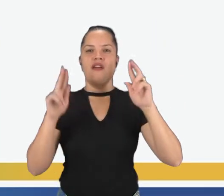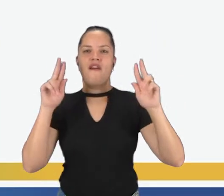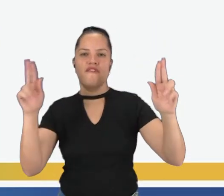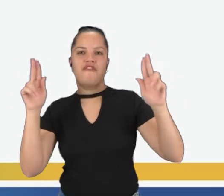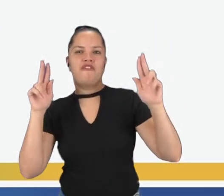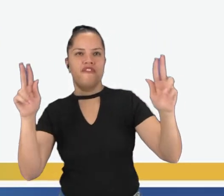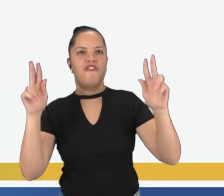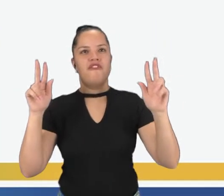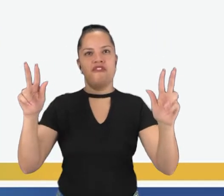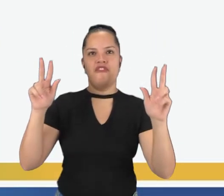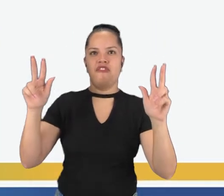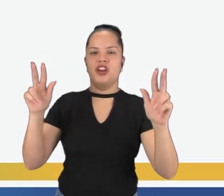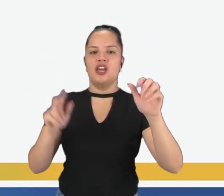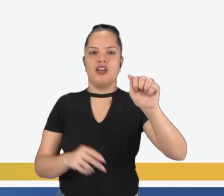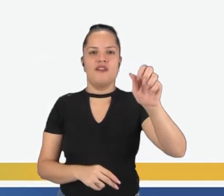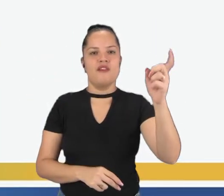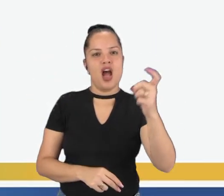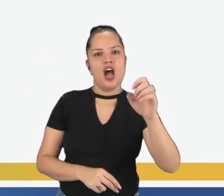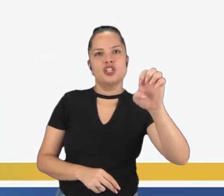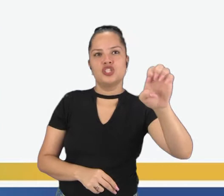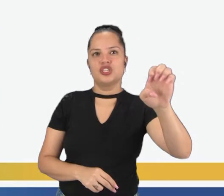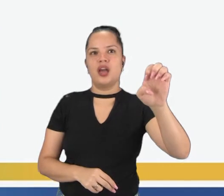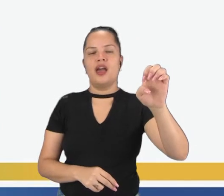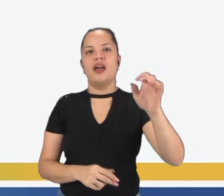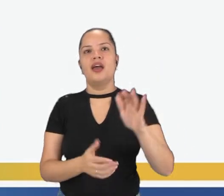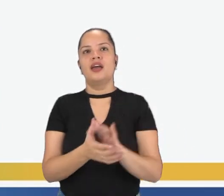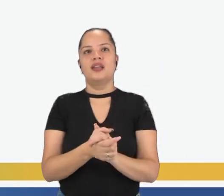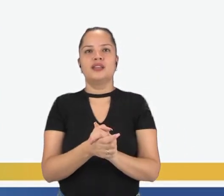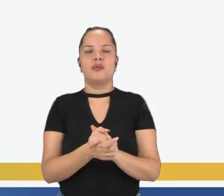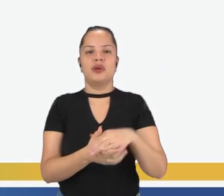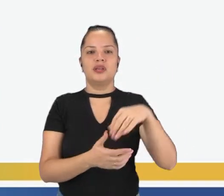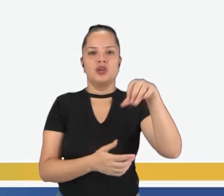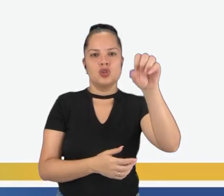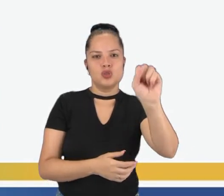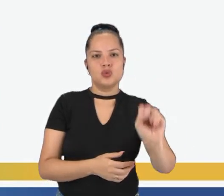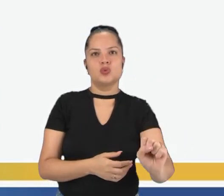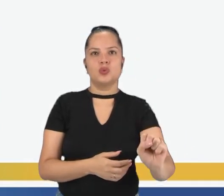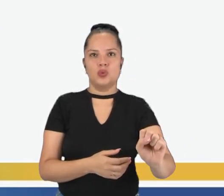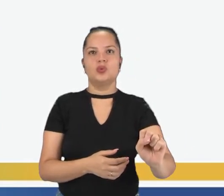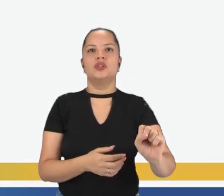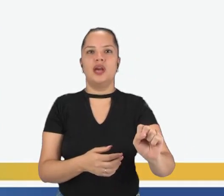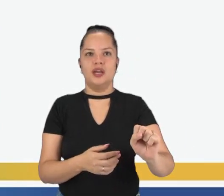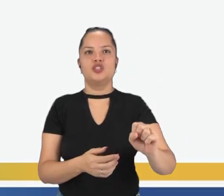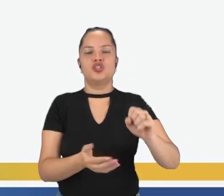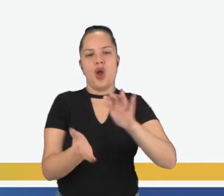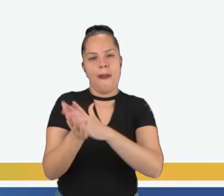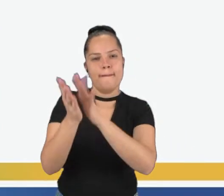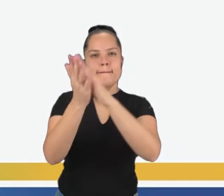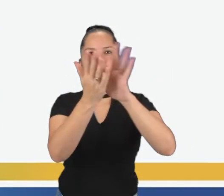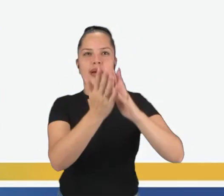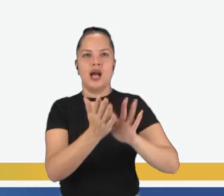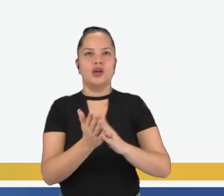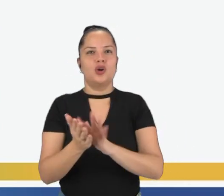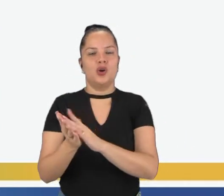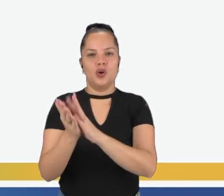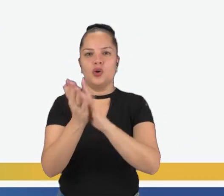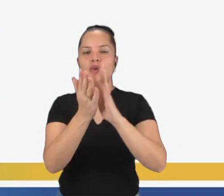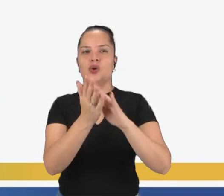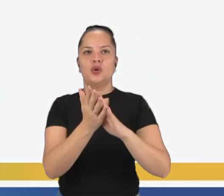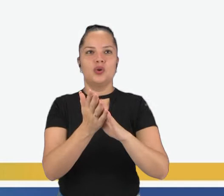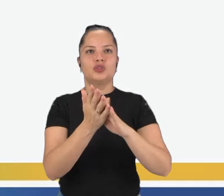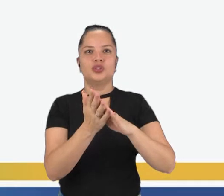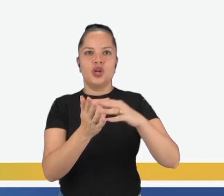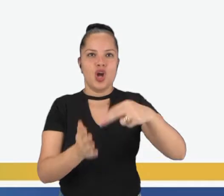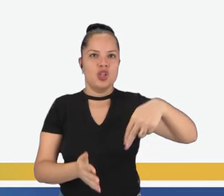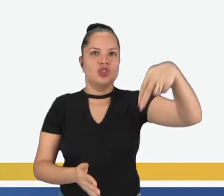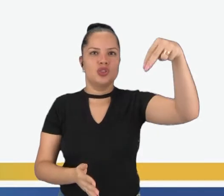axé. No Centro-Oeste e Sudeste, o sertanejo, o pagode, o baião, a bossa nova, né? Nós temos no Norte o